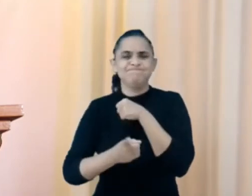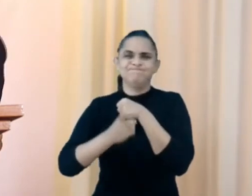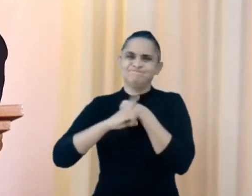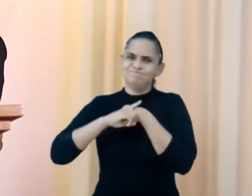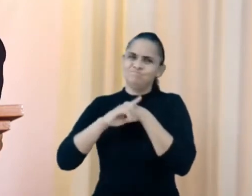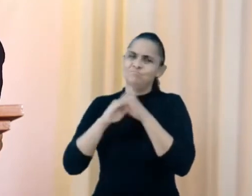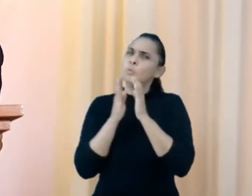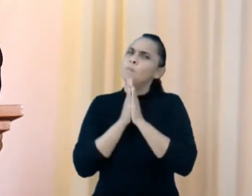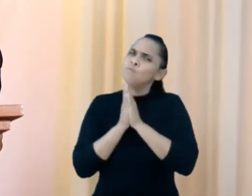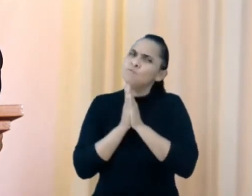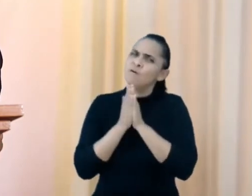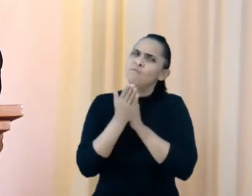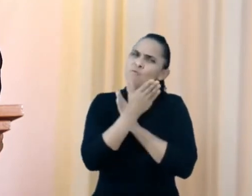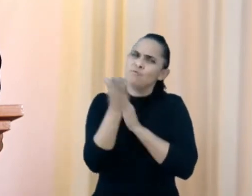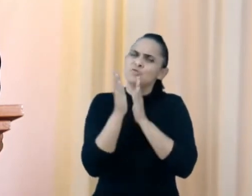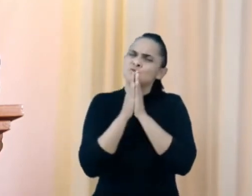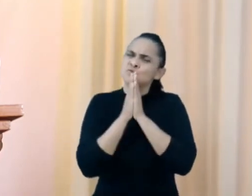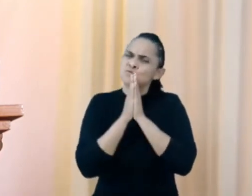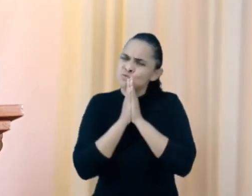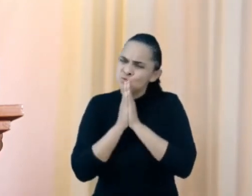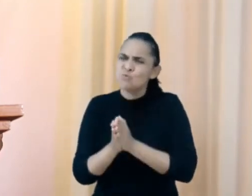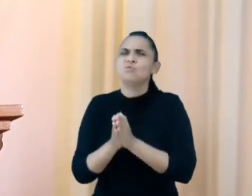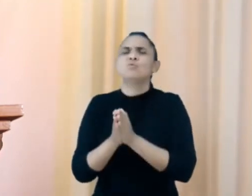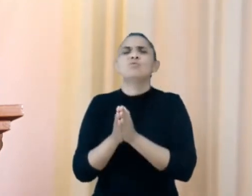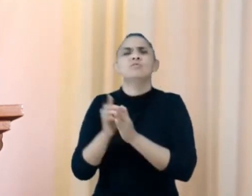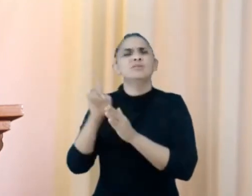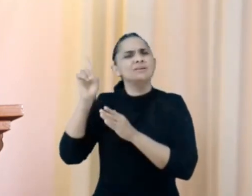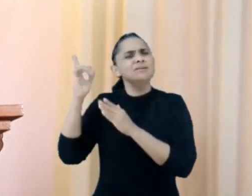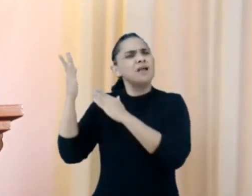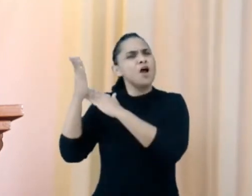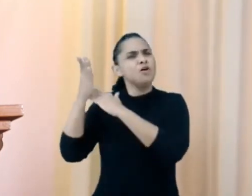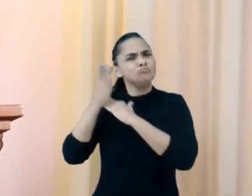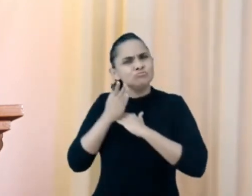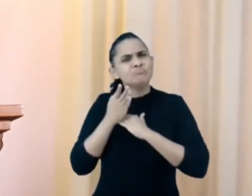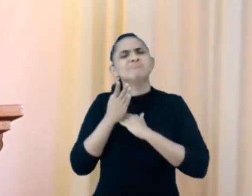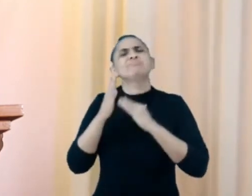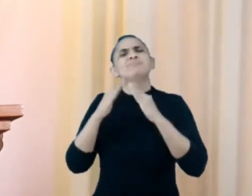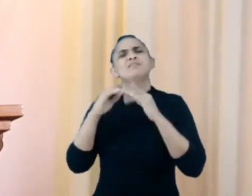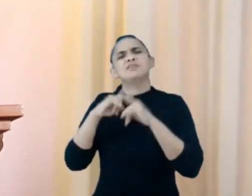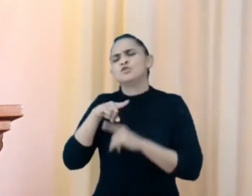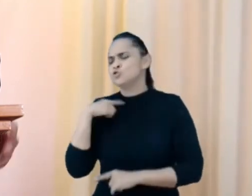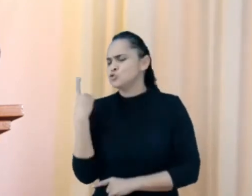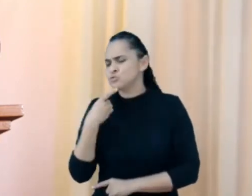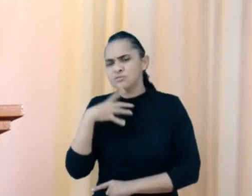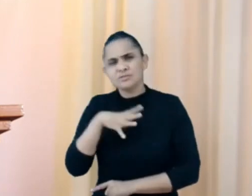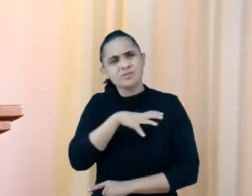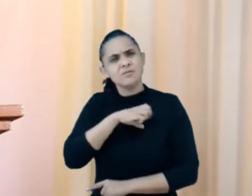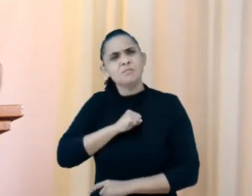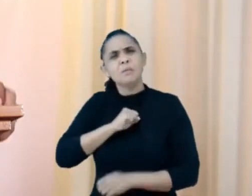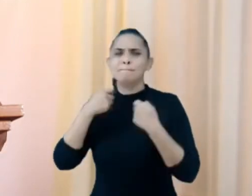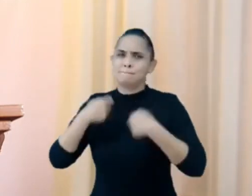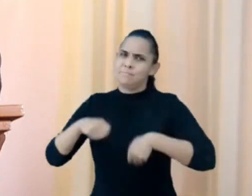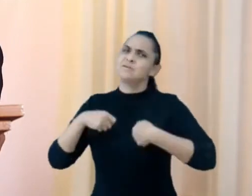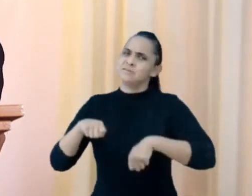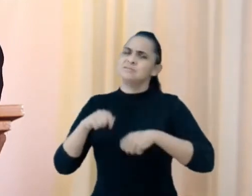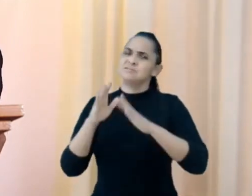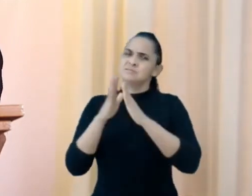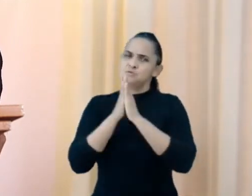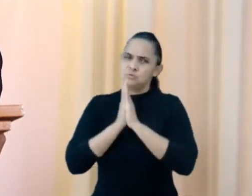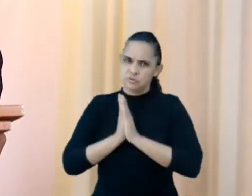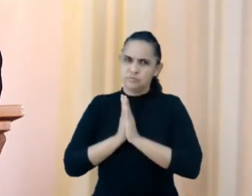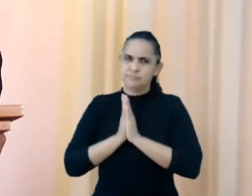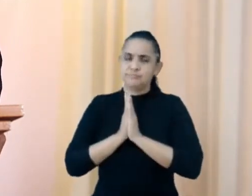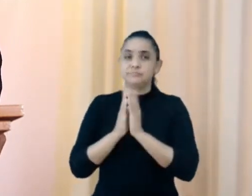orações. Vamos orar por ele. Ele é um colaborador, é uma pessoa muito querida, que precisa de nossas orações. E o segundo pedido de